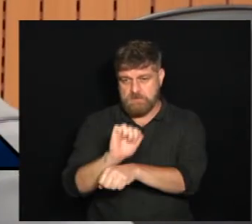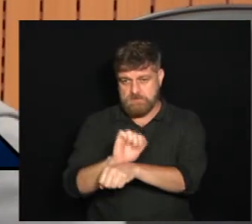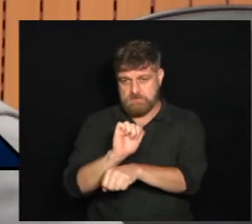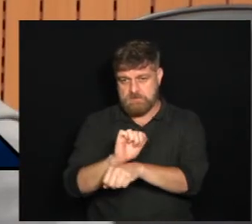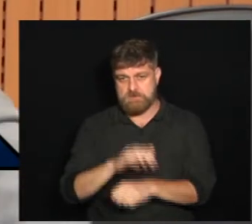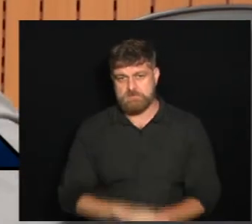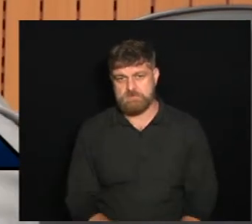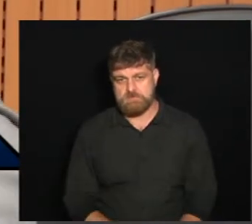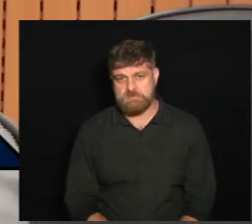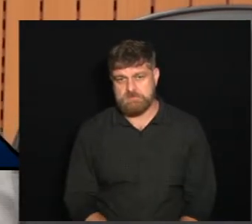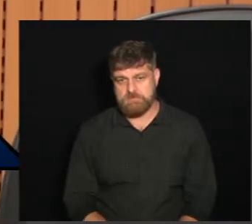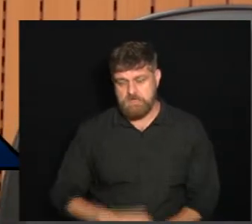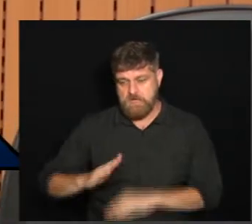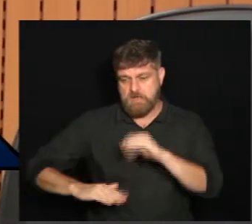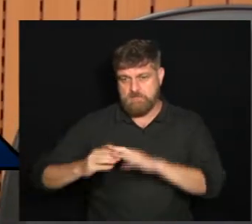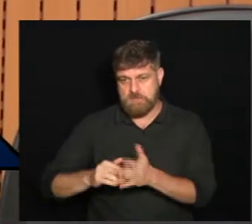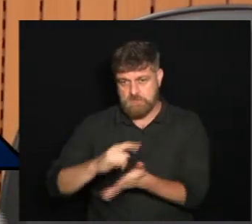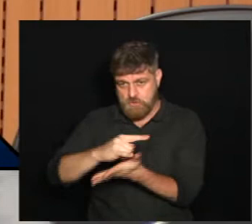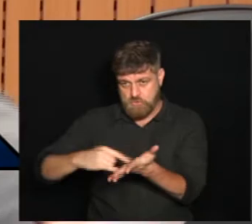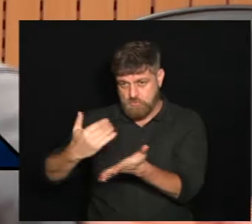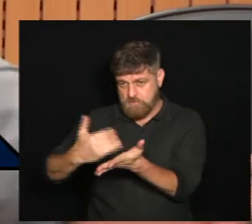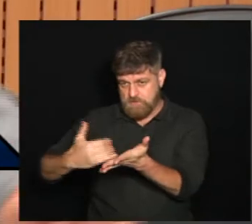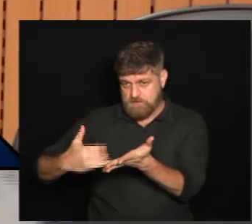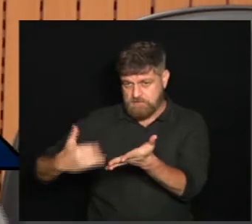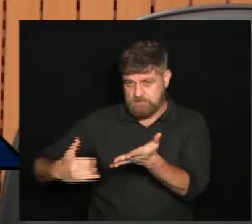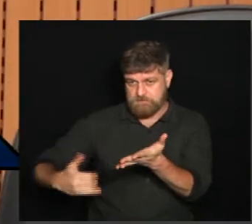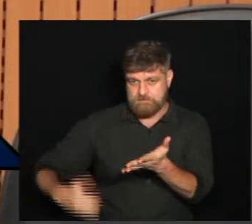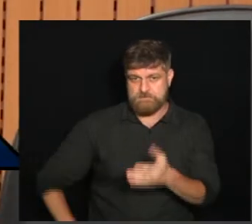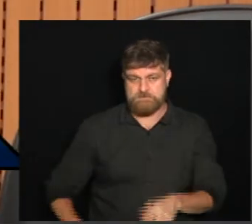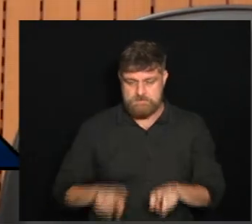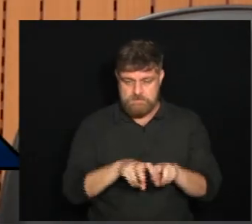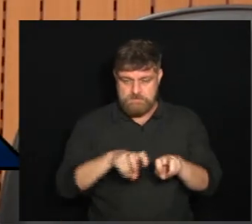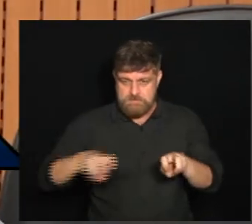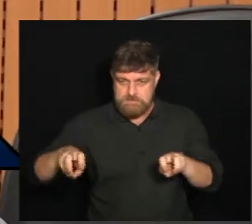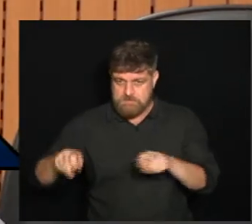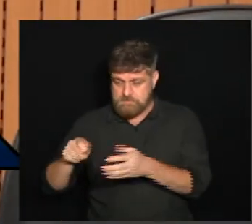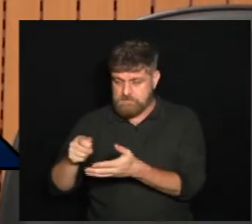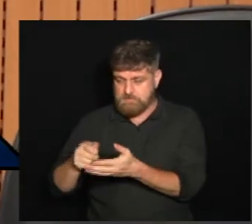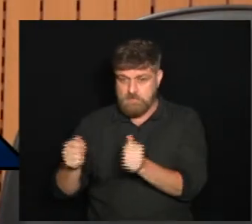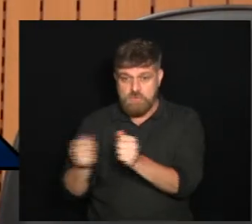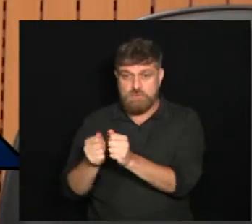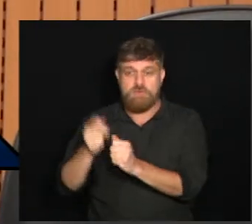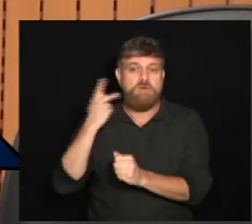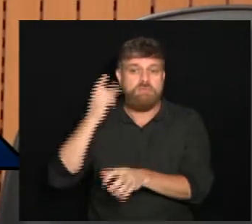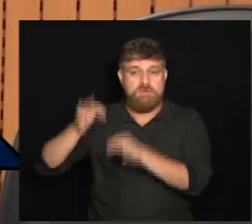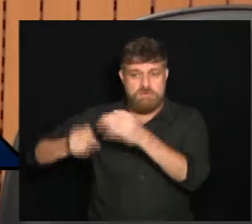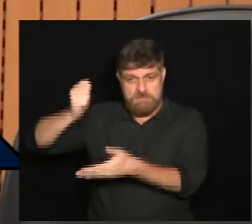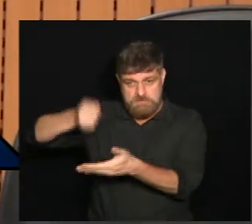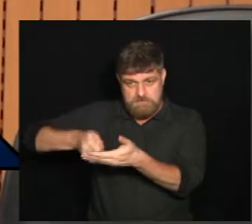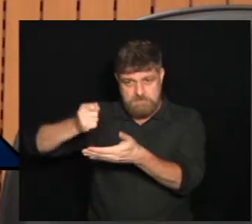Aguardemos os atos de mesa que estão sendo confeccionados junto à Procuradoria da Casa.